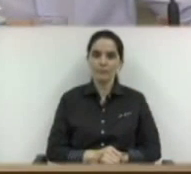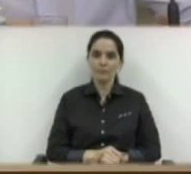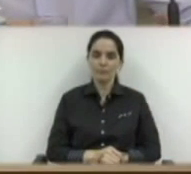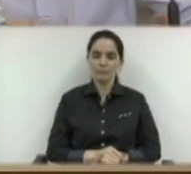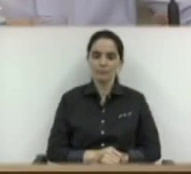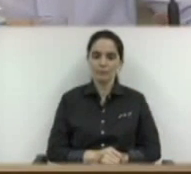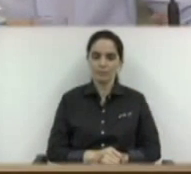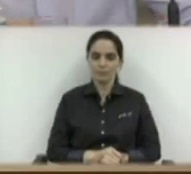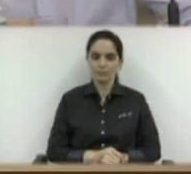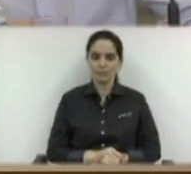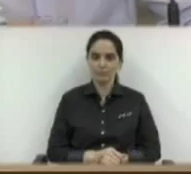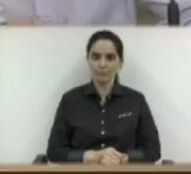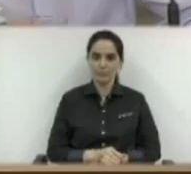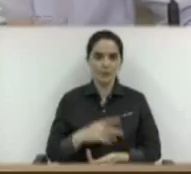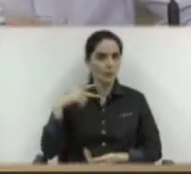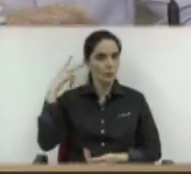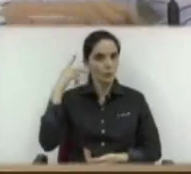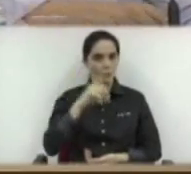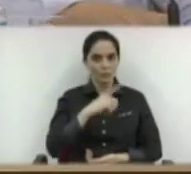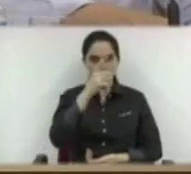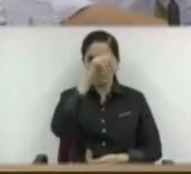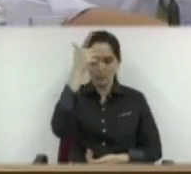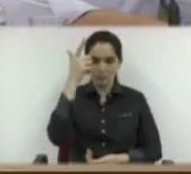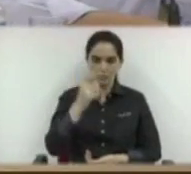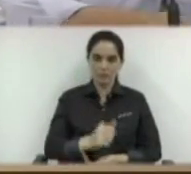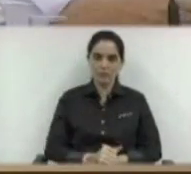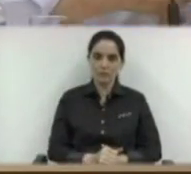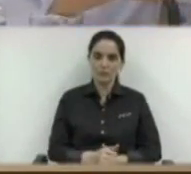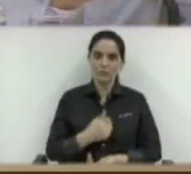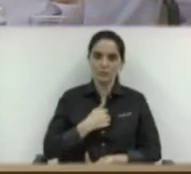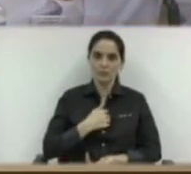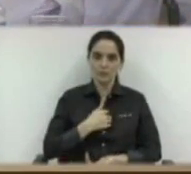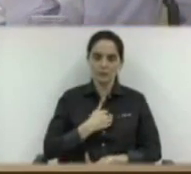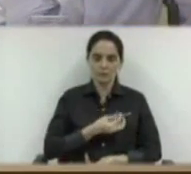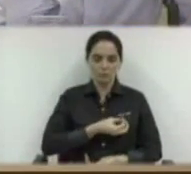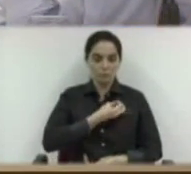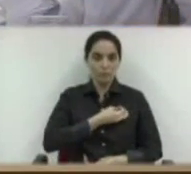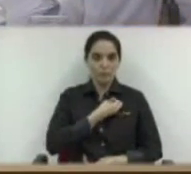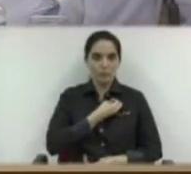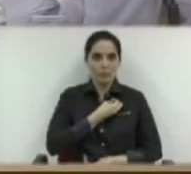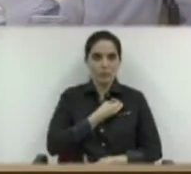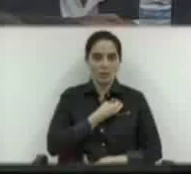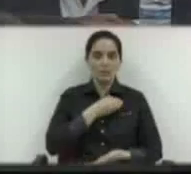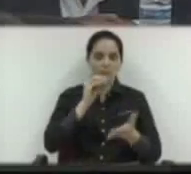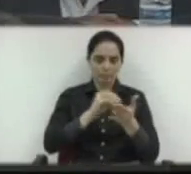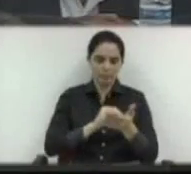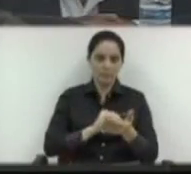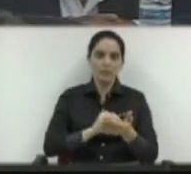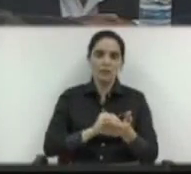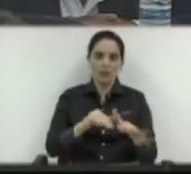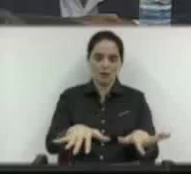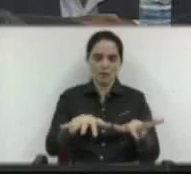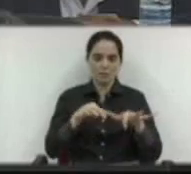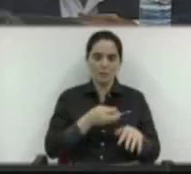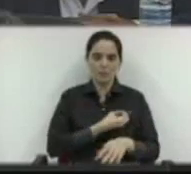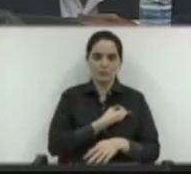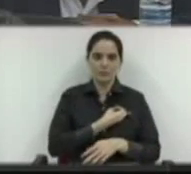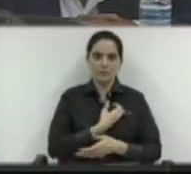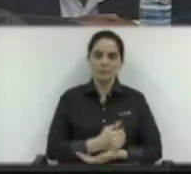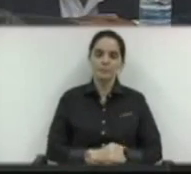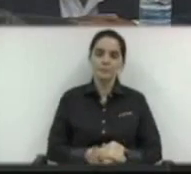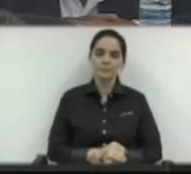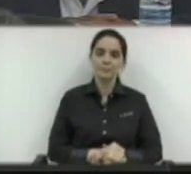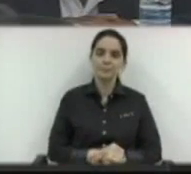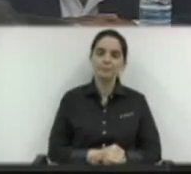presidente. Questão de ordem do vereador Luizinho. A minha presença, obrigado. Registrada a presença do nobre vereador em plenário.